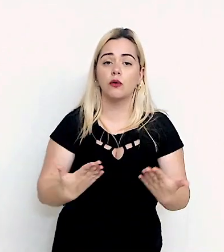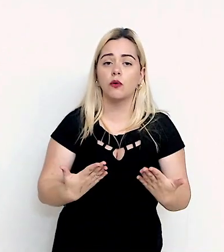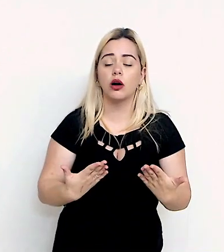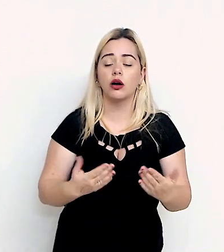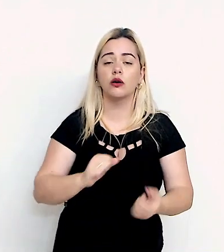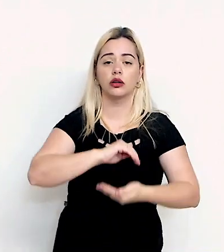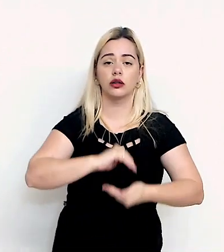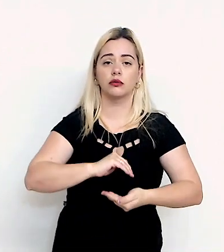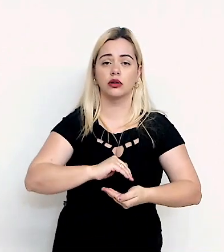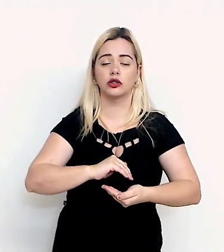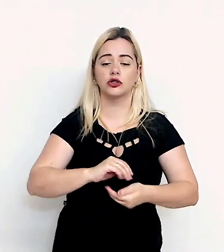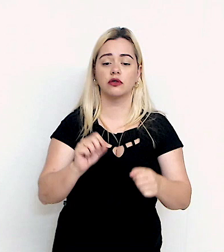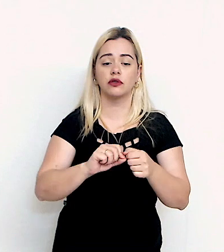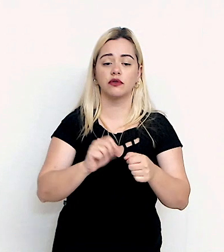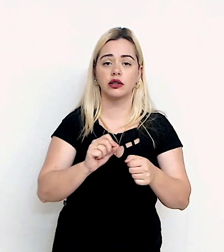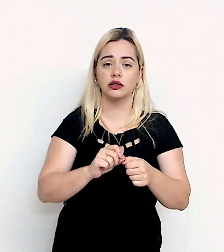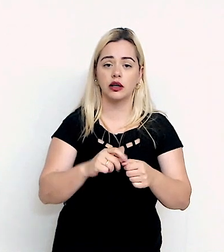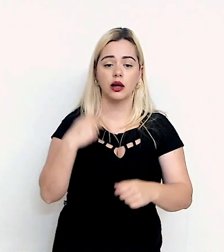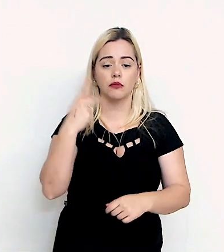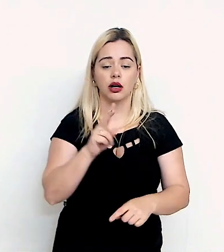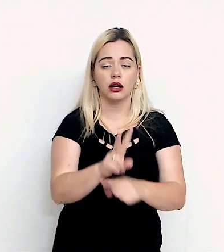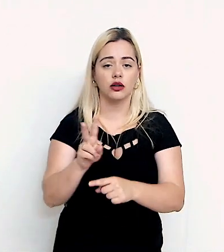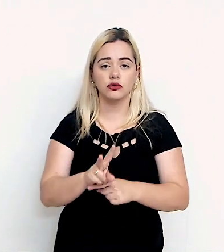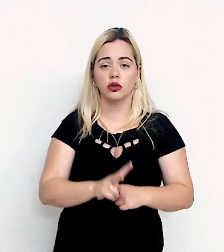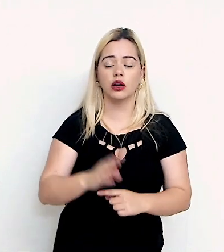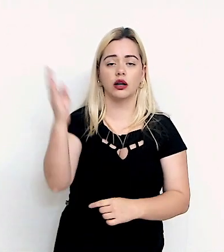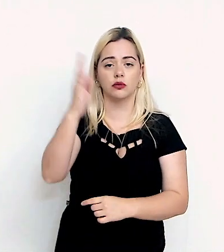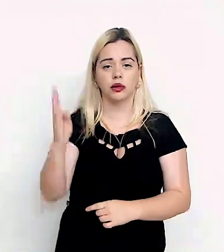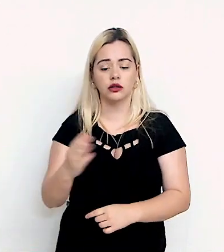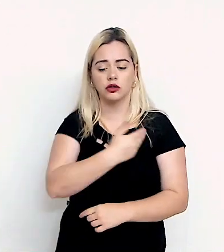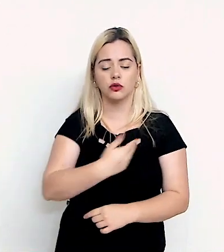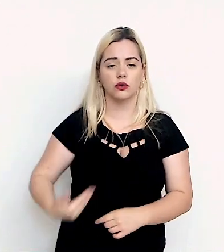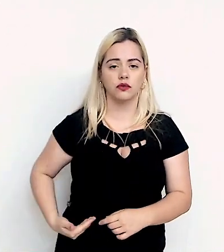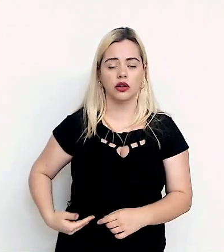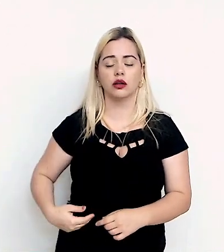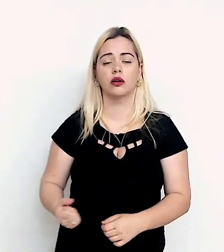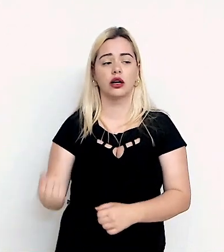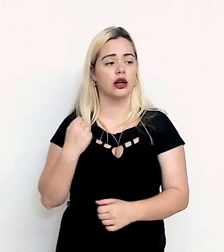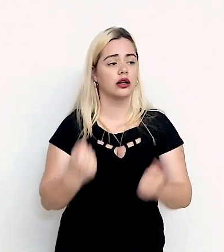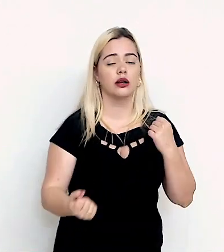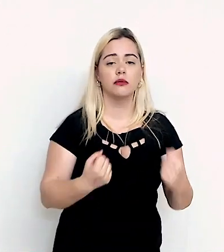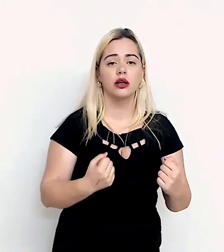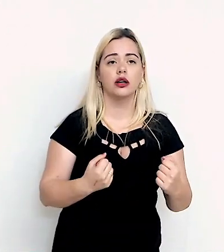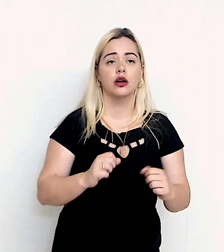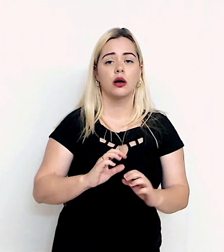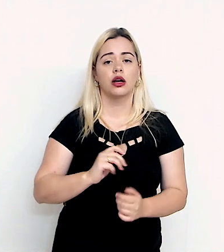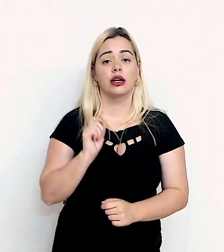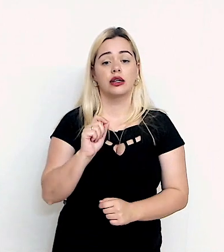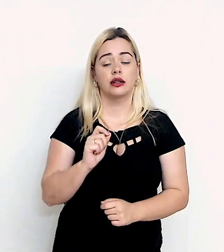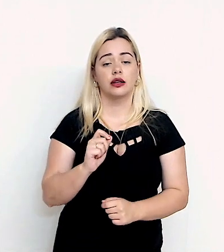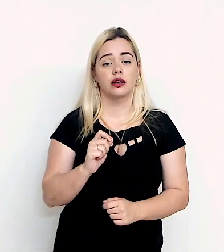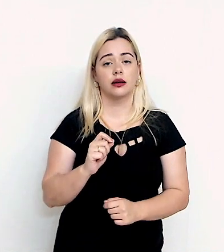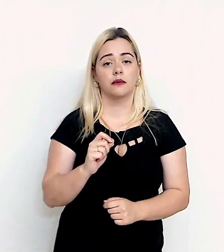do Itamaraty para efetiva participação do governo brasileiro das instituições academia nessa rodada e